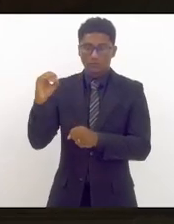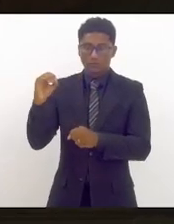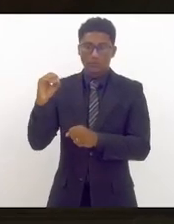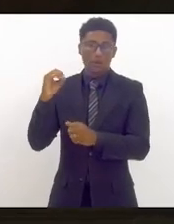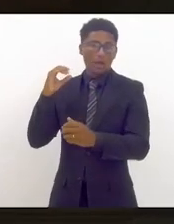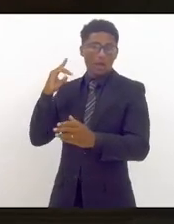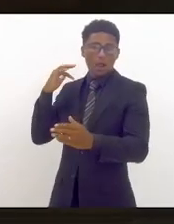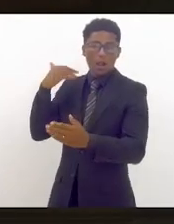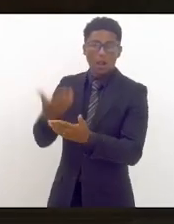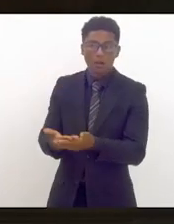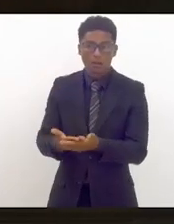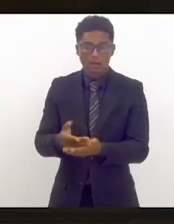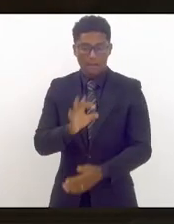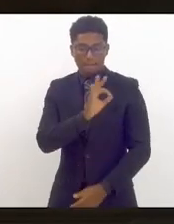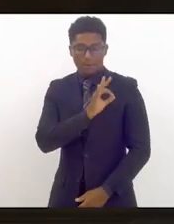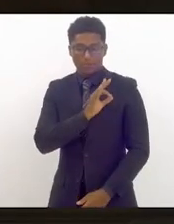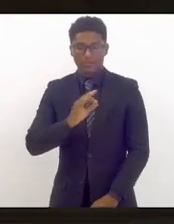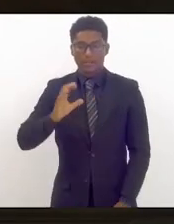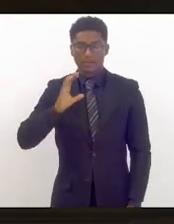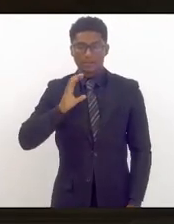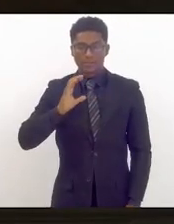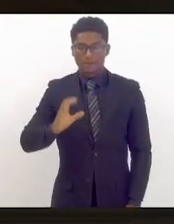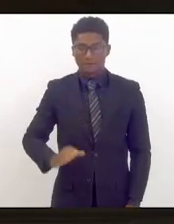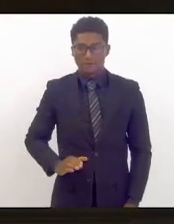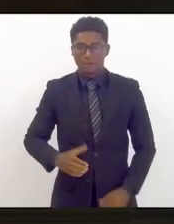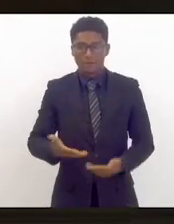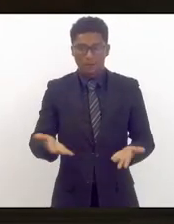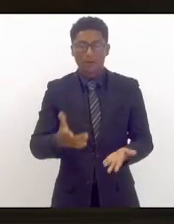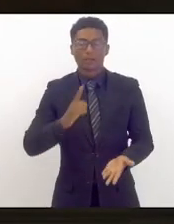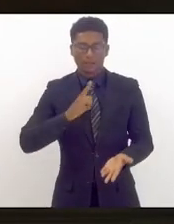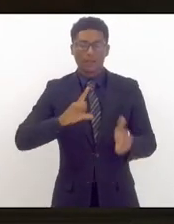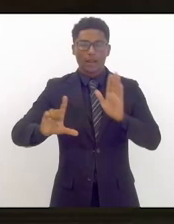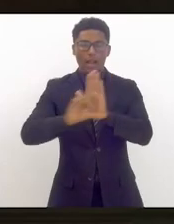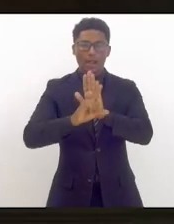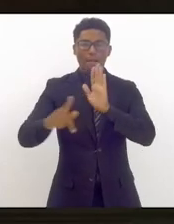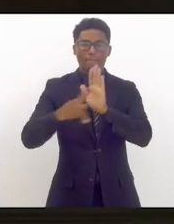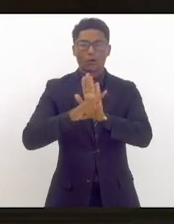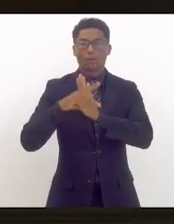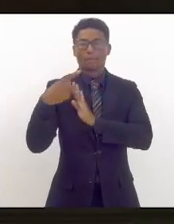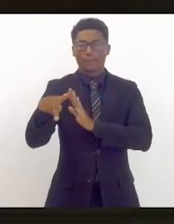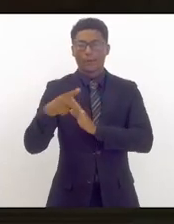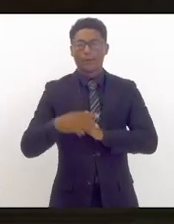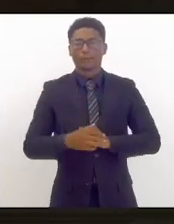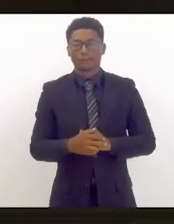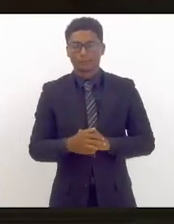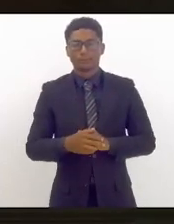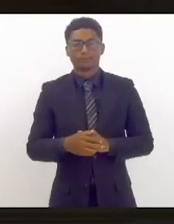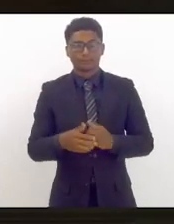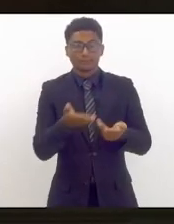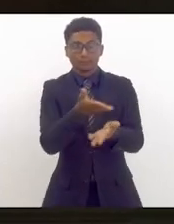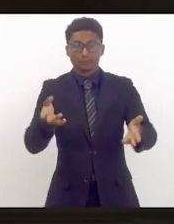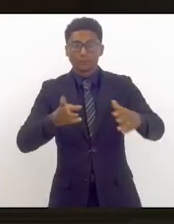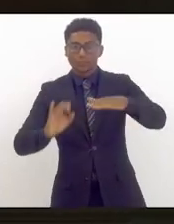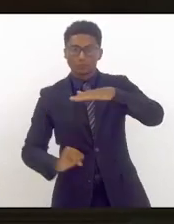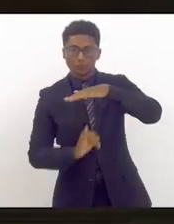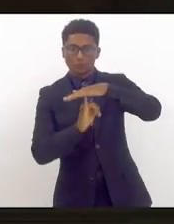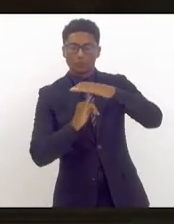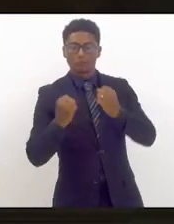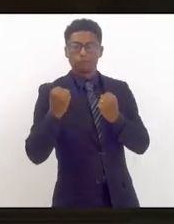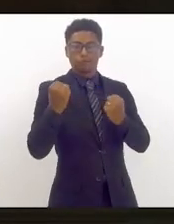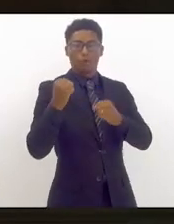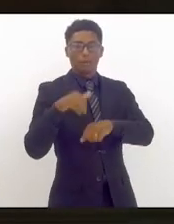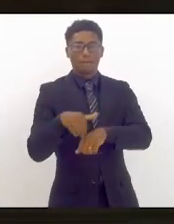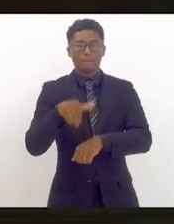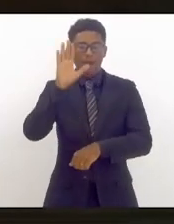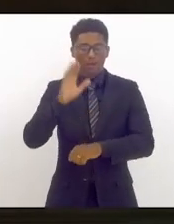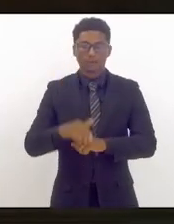Civil passou a finalmente ter a sua lei orgânica, garantindo o fortalecimento das instituições e consolidando por lei